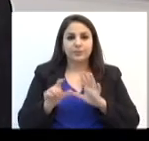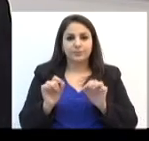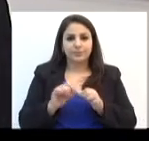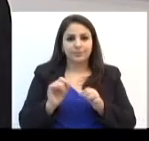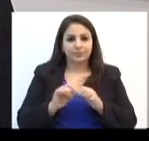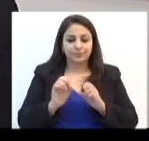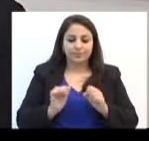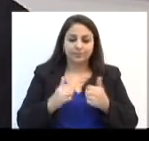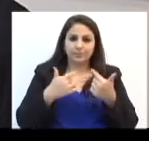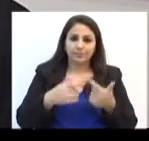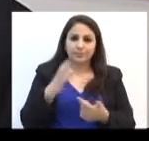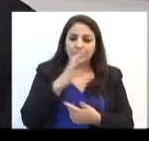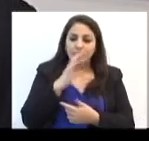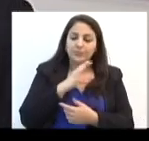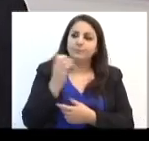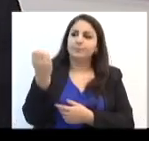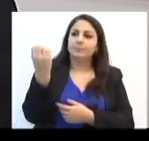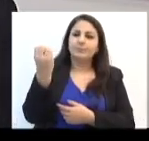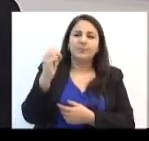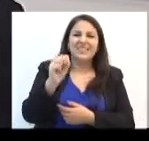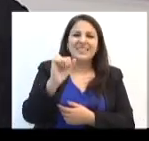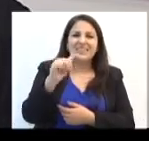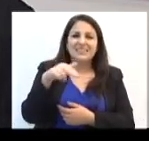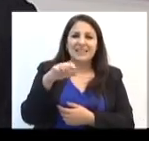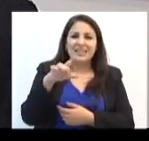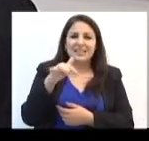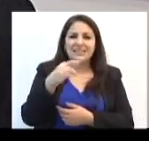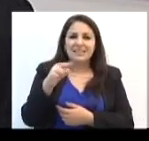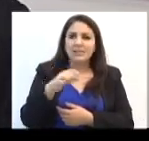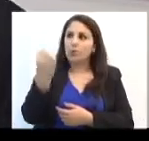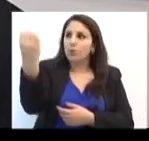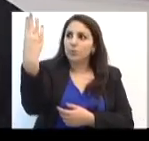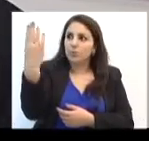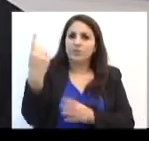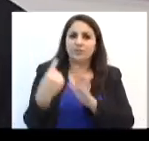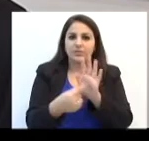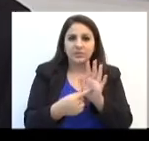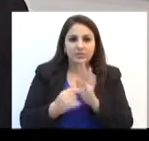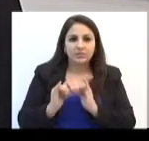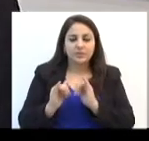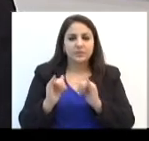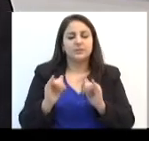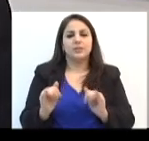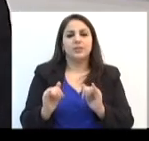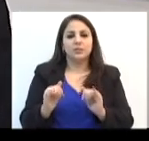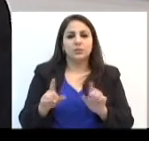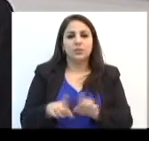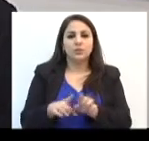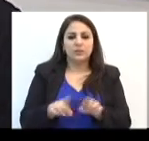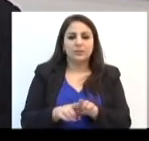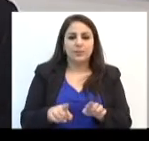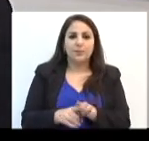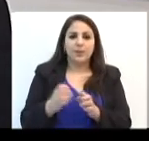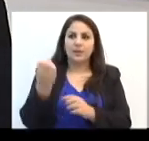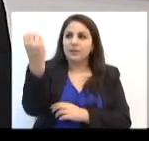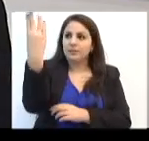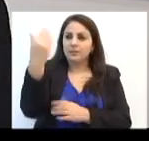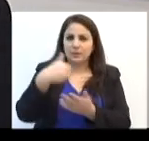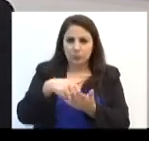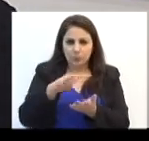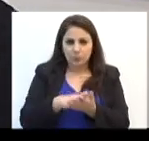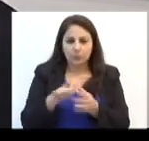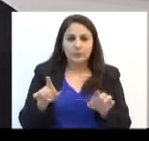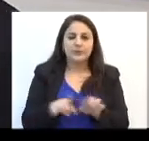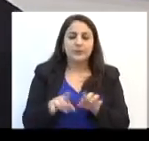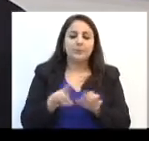ação imediata. Sinalização, lombada eletrônica, haverá uma ação naquela área imediatamente.